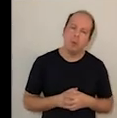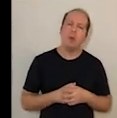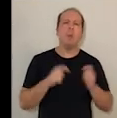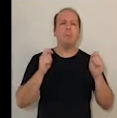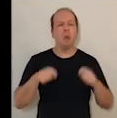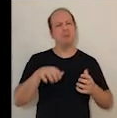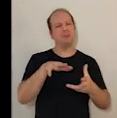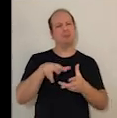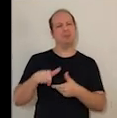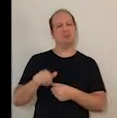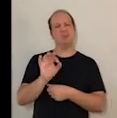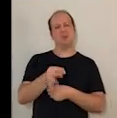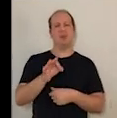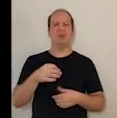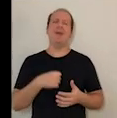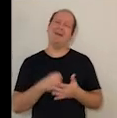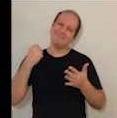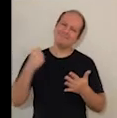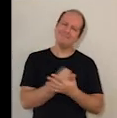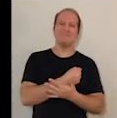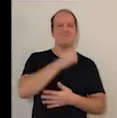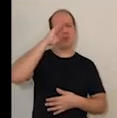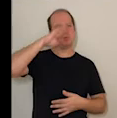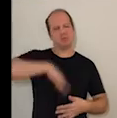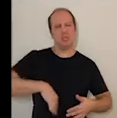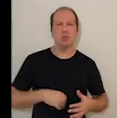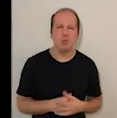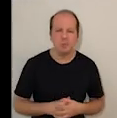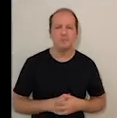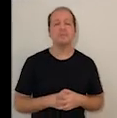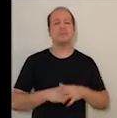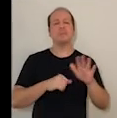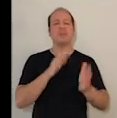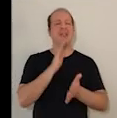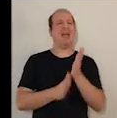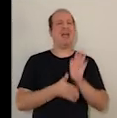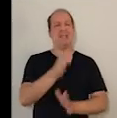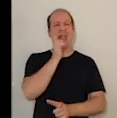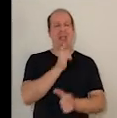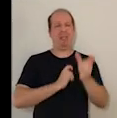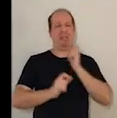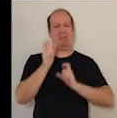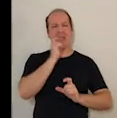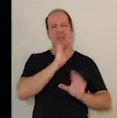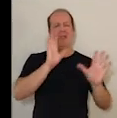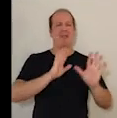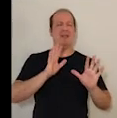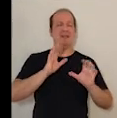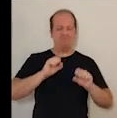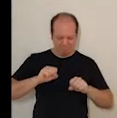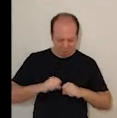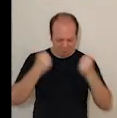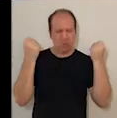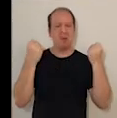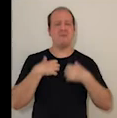Ah, maldito seja o céu. Nada de blasfêmias. Que coisa mais frustrante. E